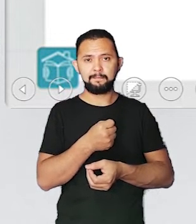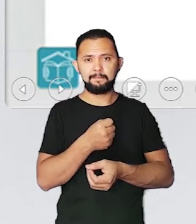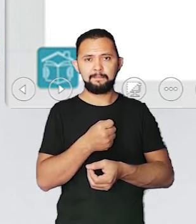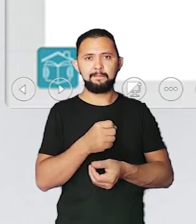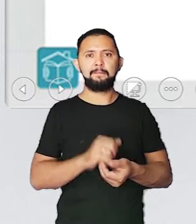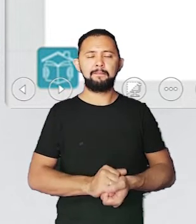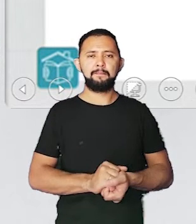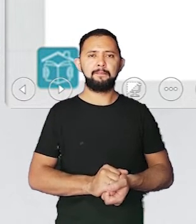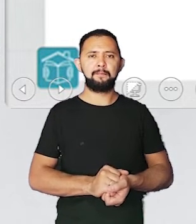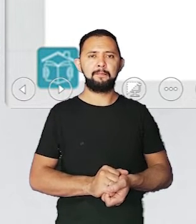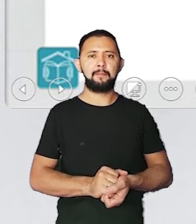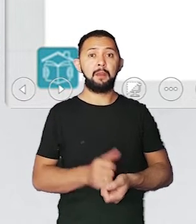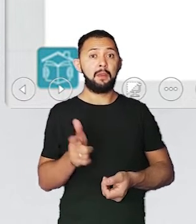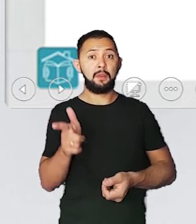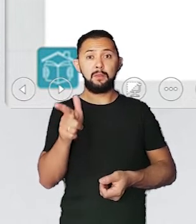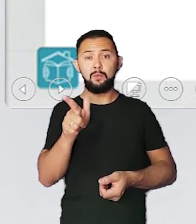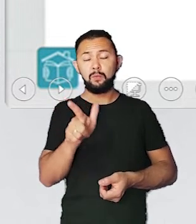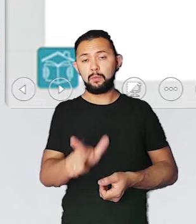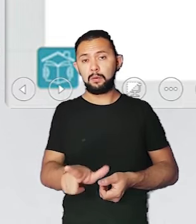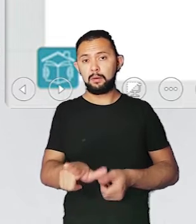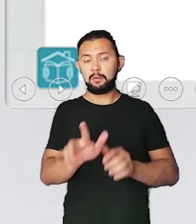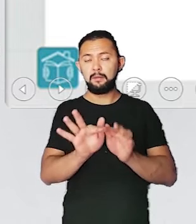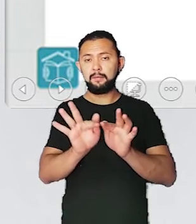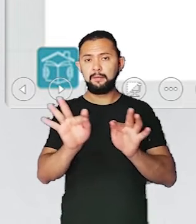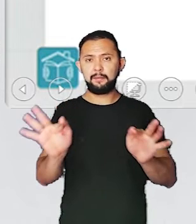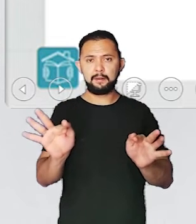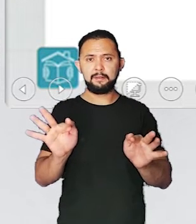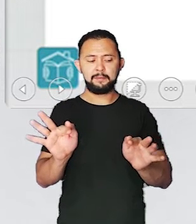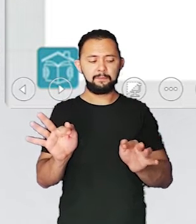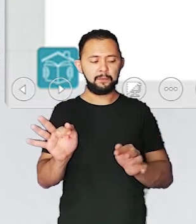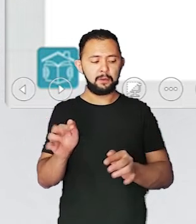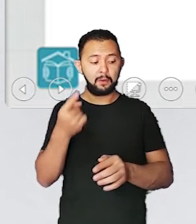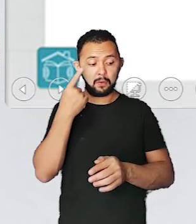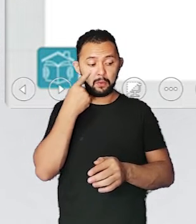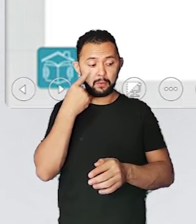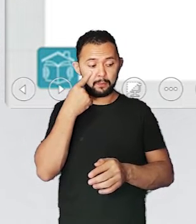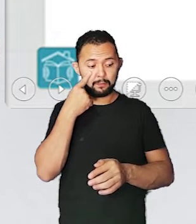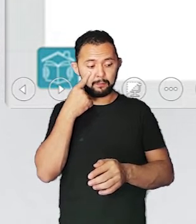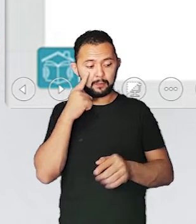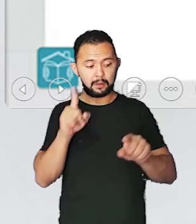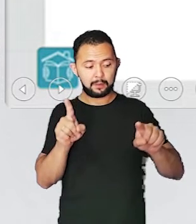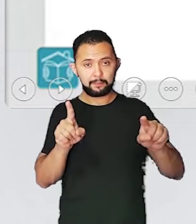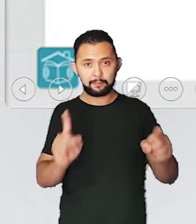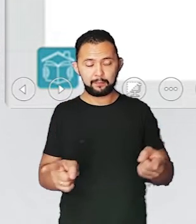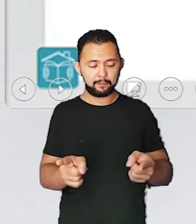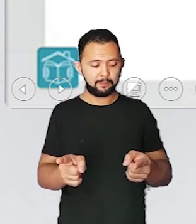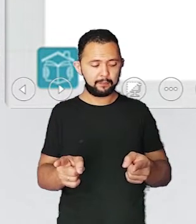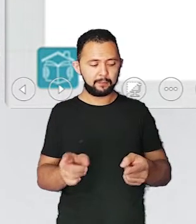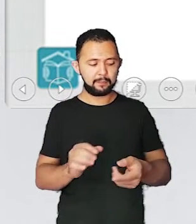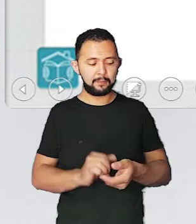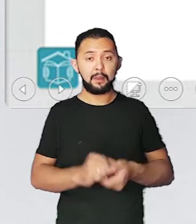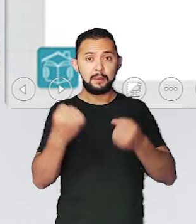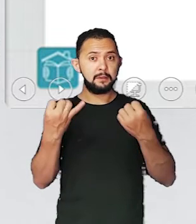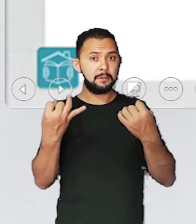participar do concurso de beleza. Ok? Se vocês considerar um grupo de 10 gaúchas. Quando você usa restritiva, você está dizendo, olha, as gaúchas que